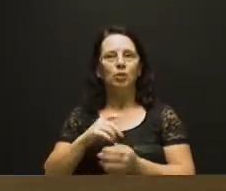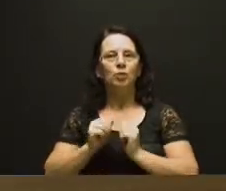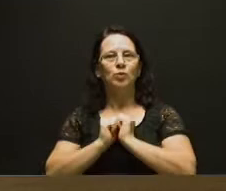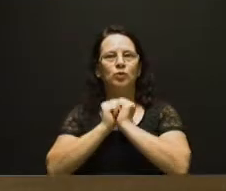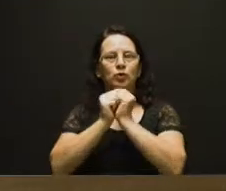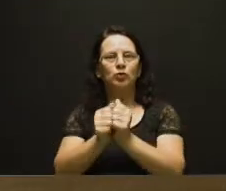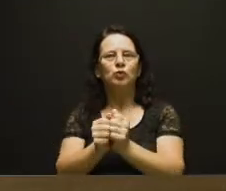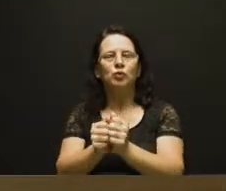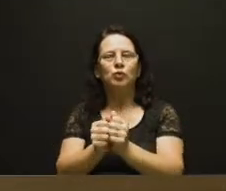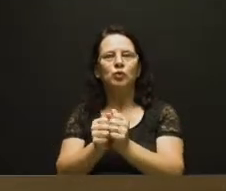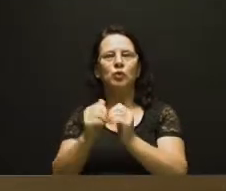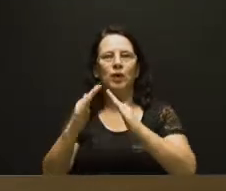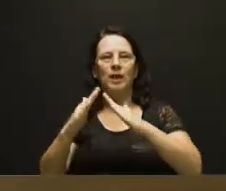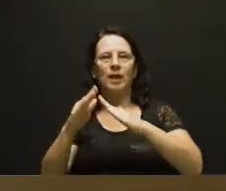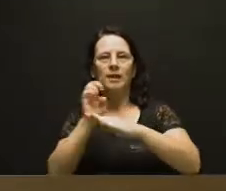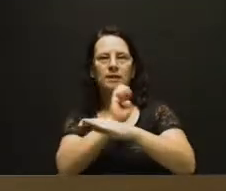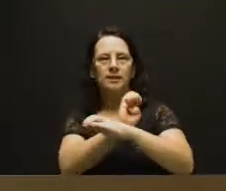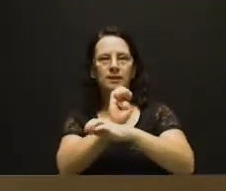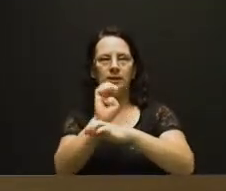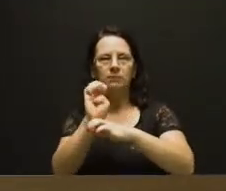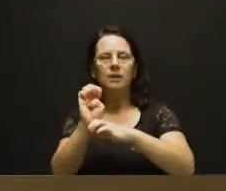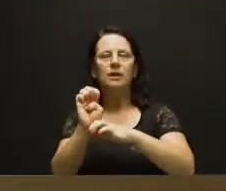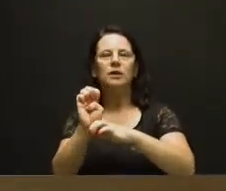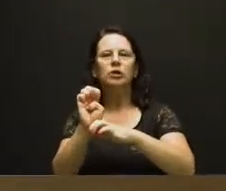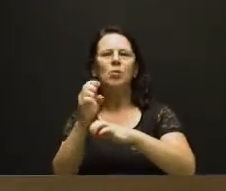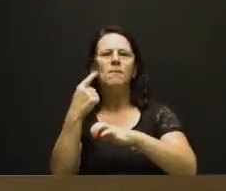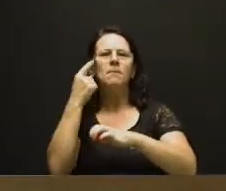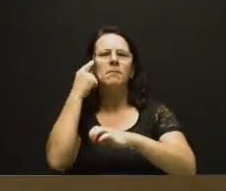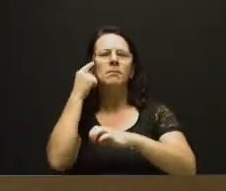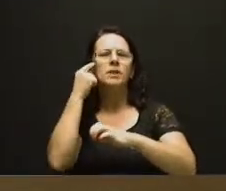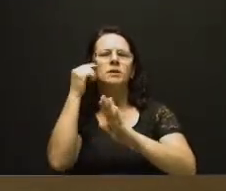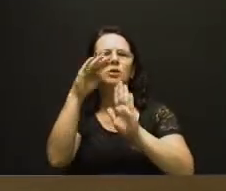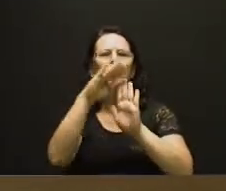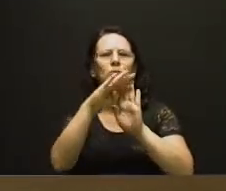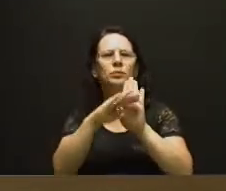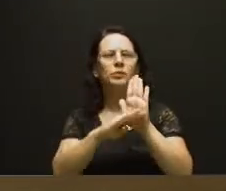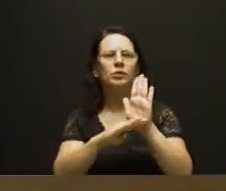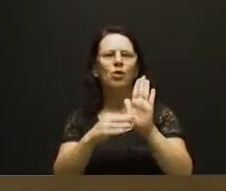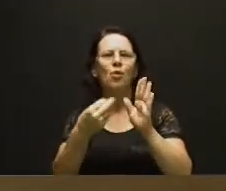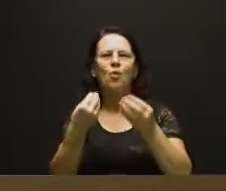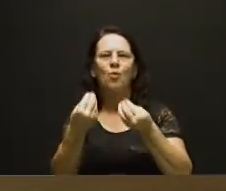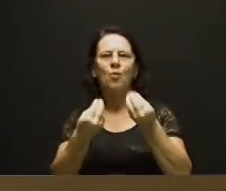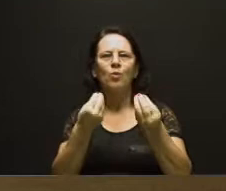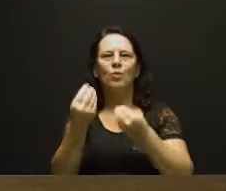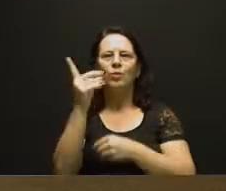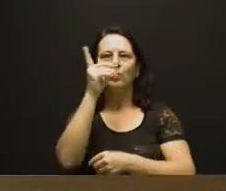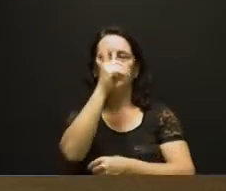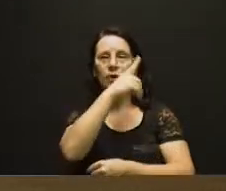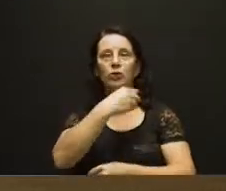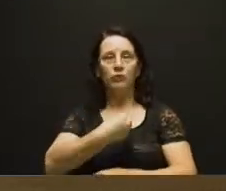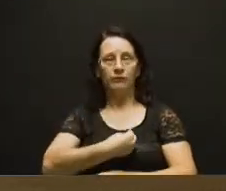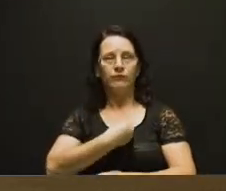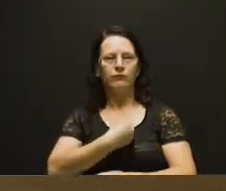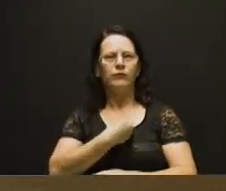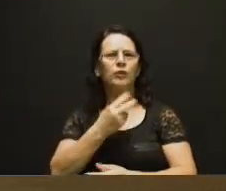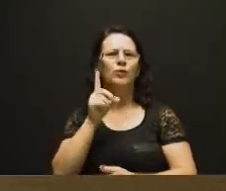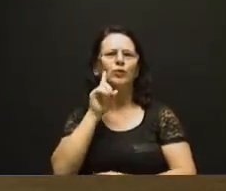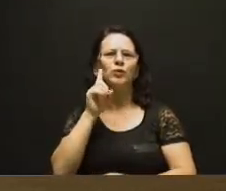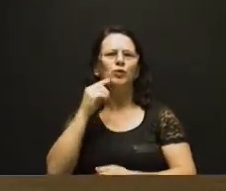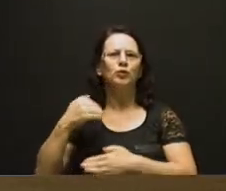gente criar esse projeto mas eu fico às vezes pensando como deve doer né porque eu vivo isso também